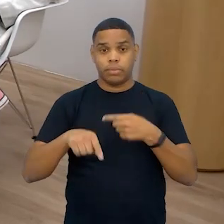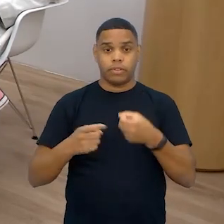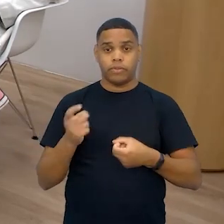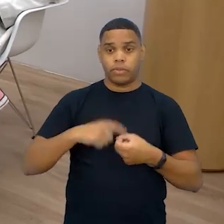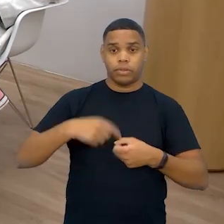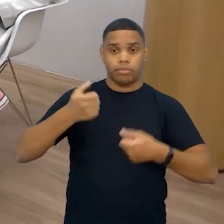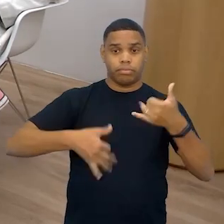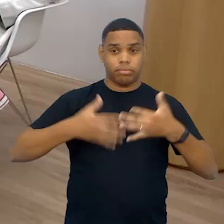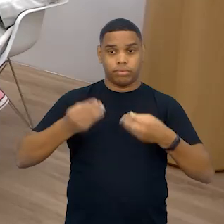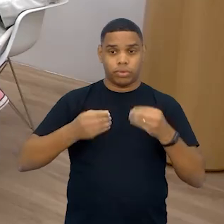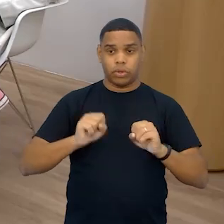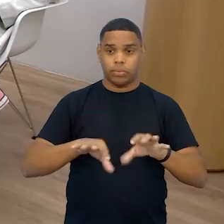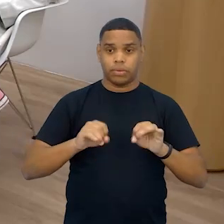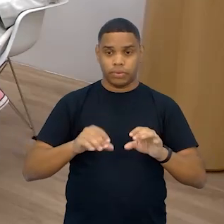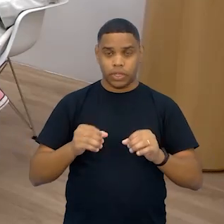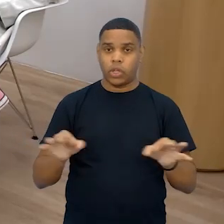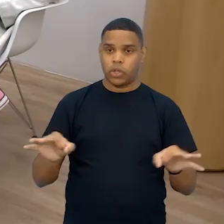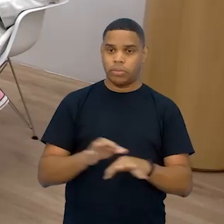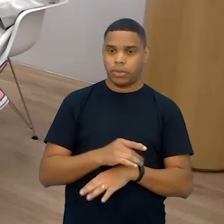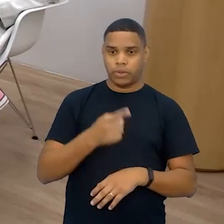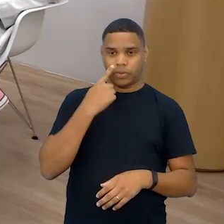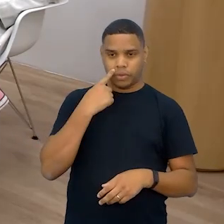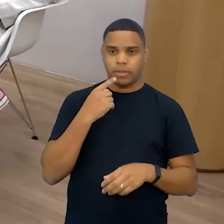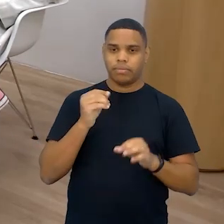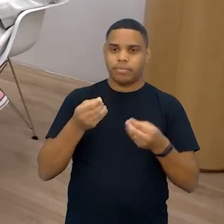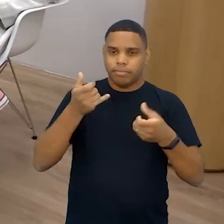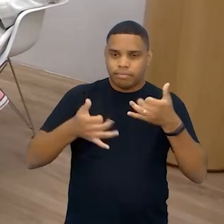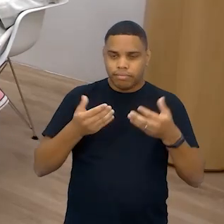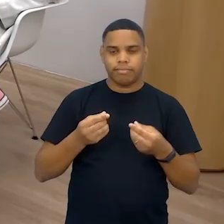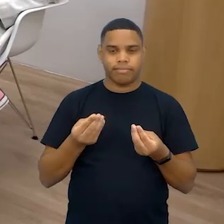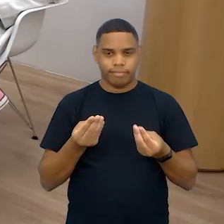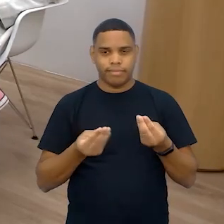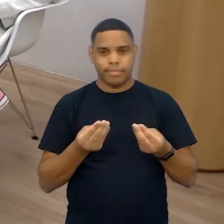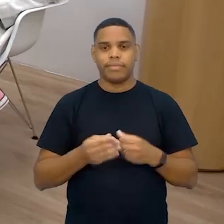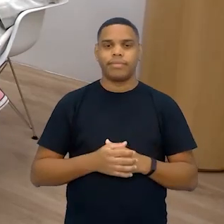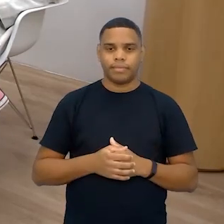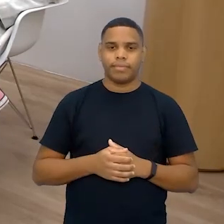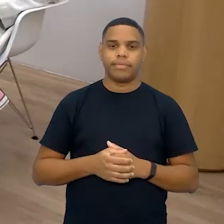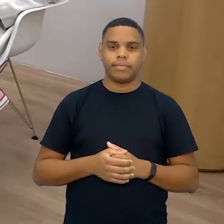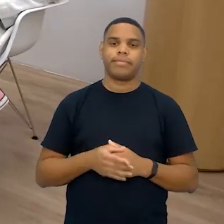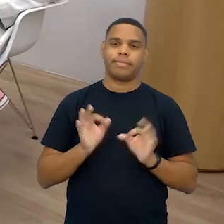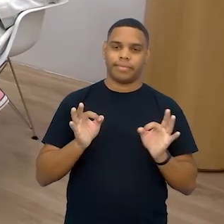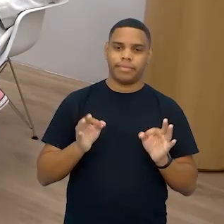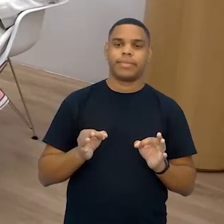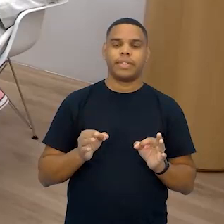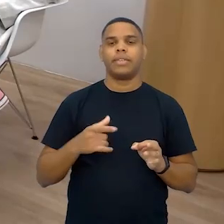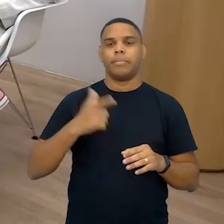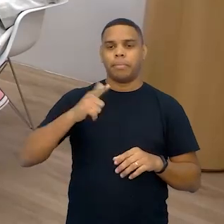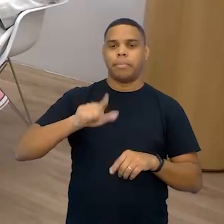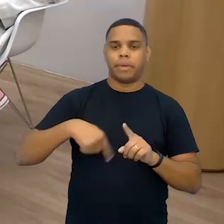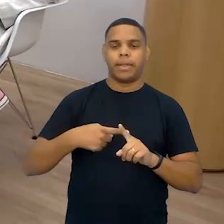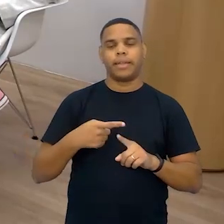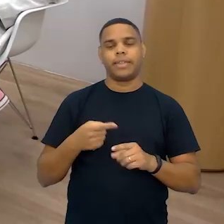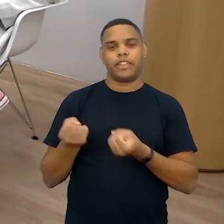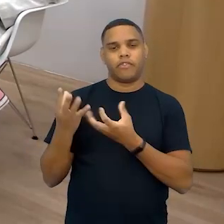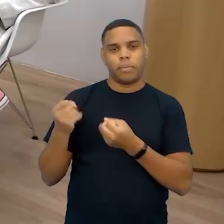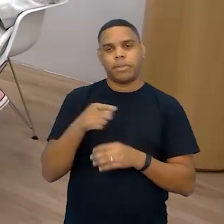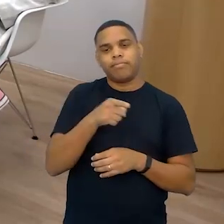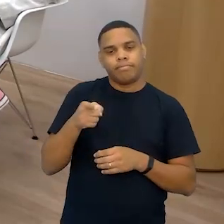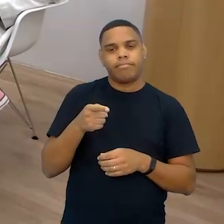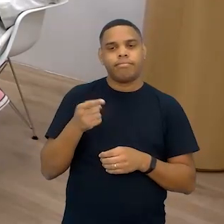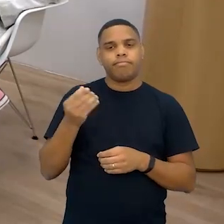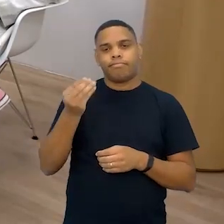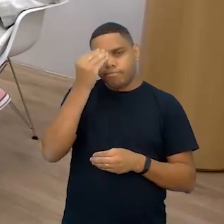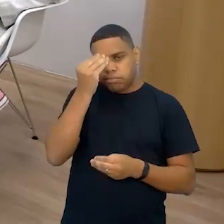volta falando um pouco de educação integral, só para fechar a nossa frase. E nunca demais, né? Mais exatamente, mais informação, para vocês terem